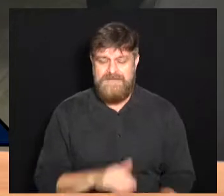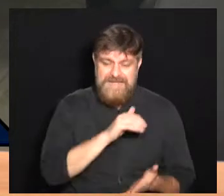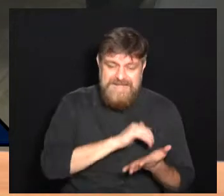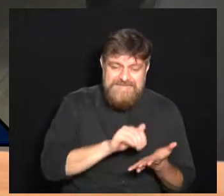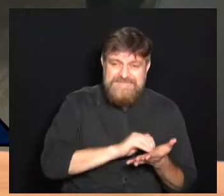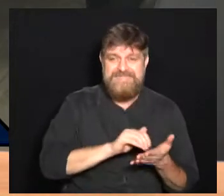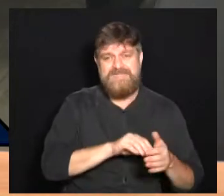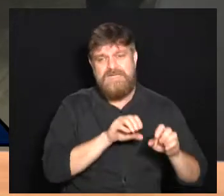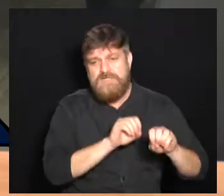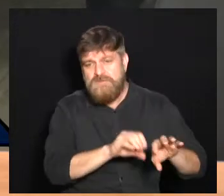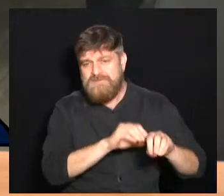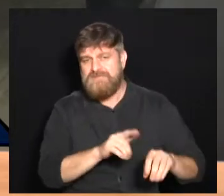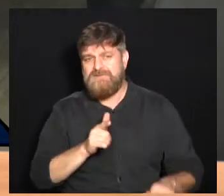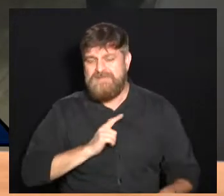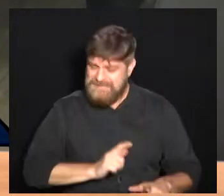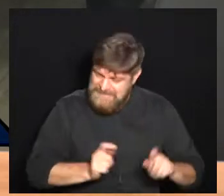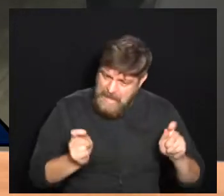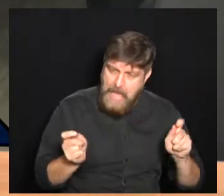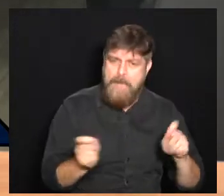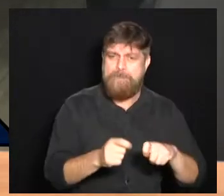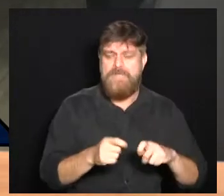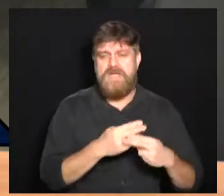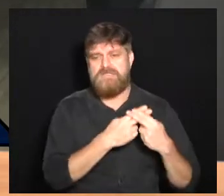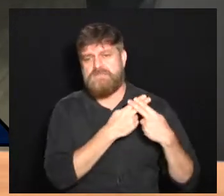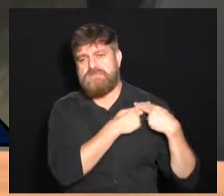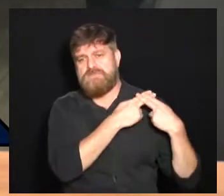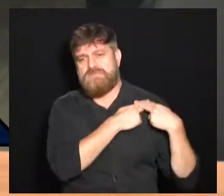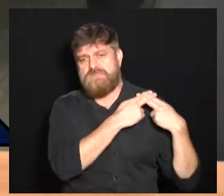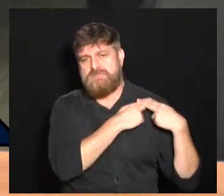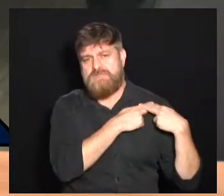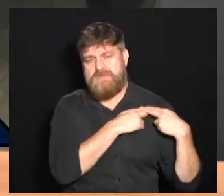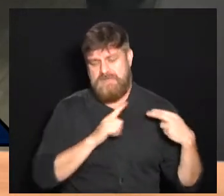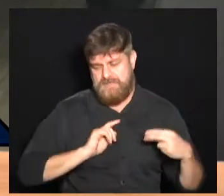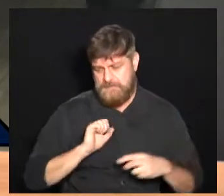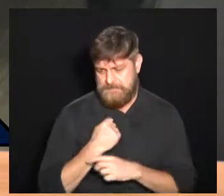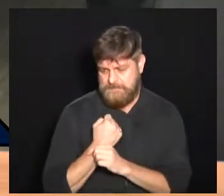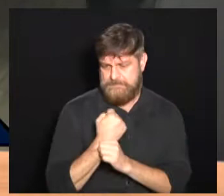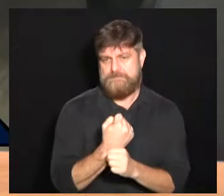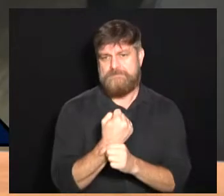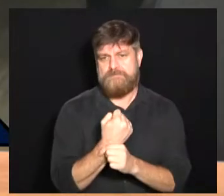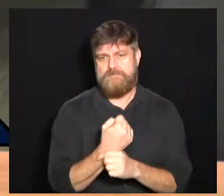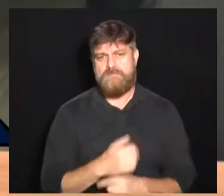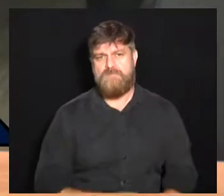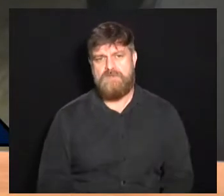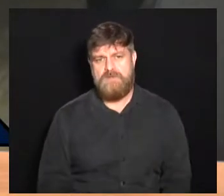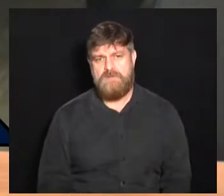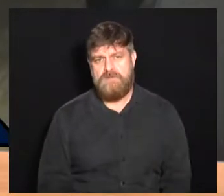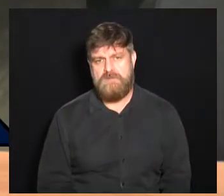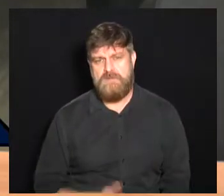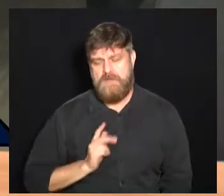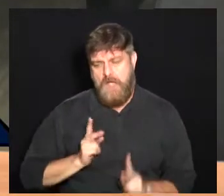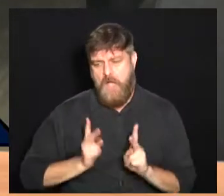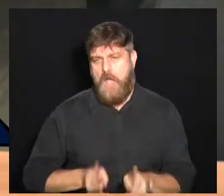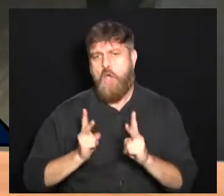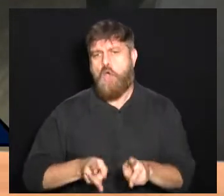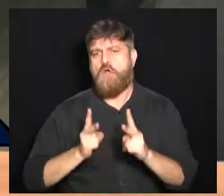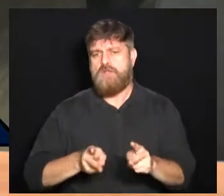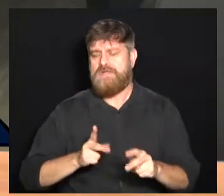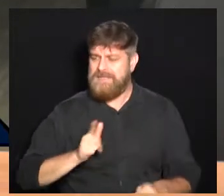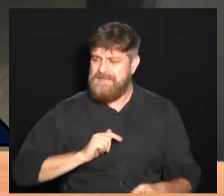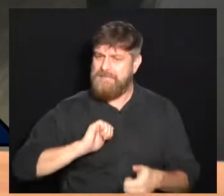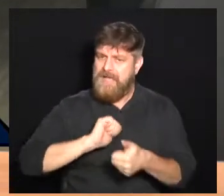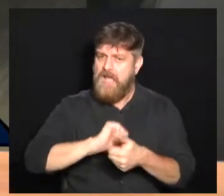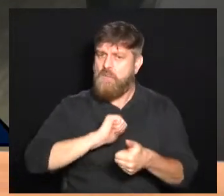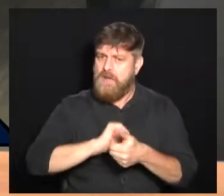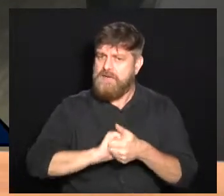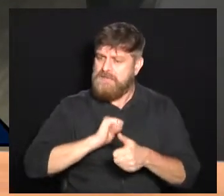Municipal de Educação tem que ter capacidade de se responsabilizar e de garantir, assegurar a continuidade, a qualidade da